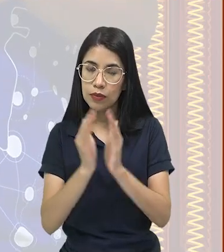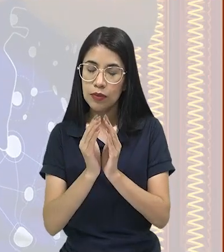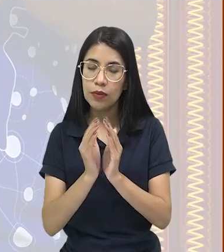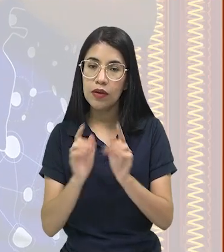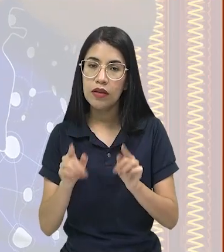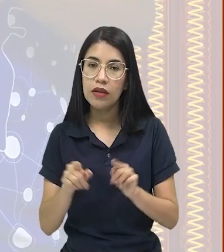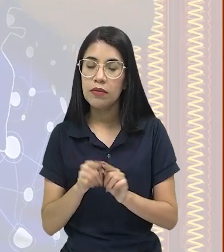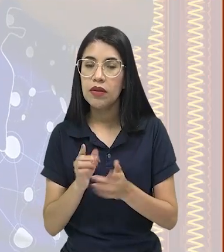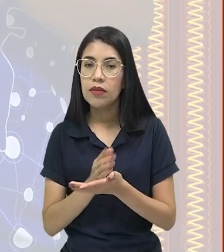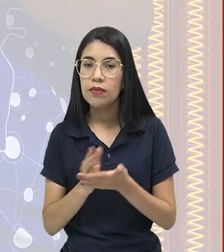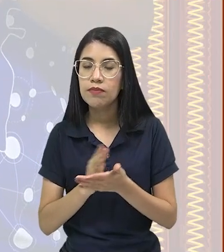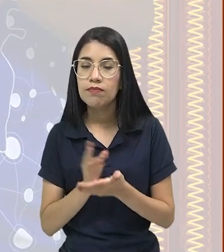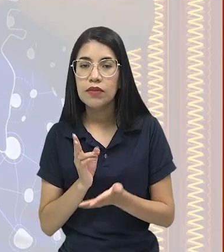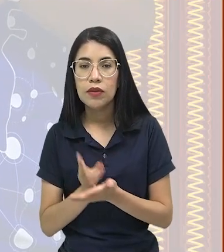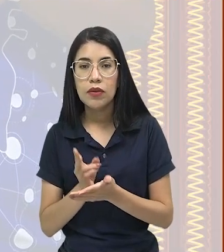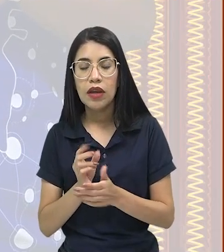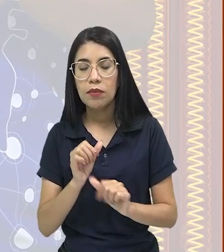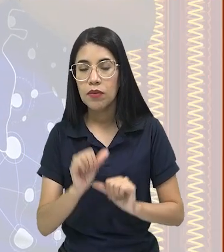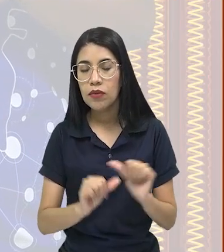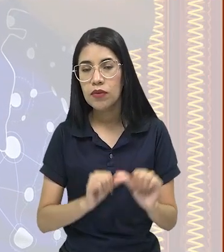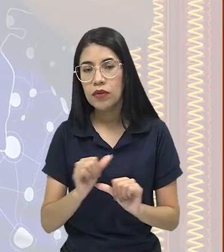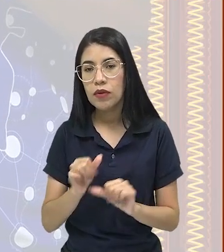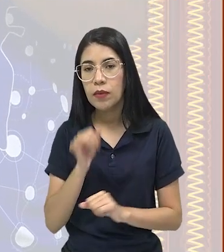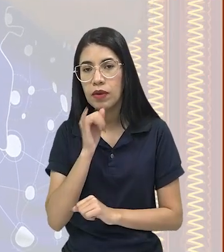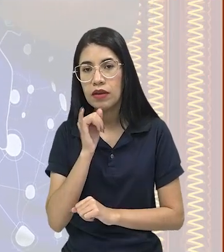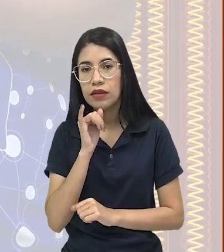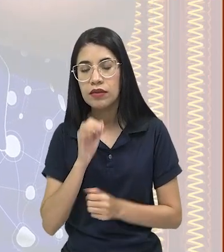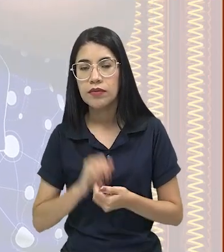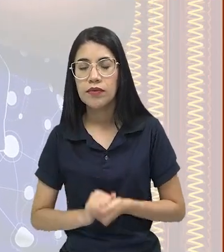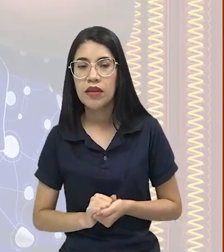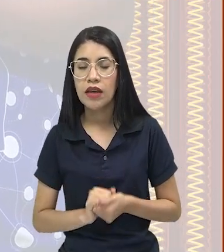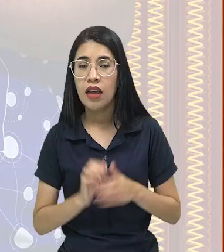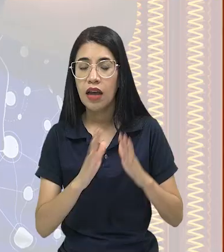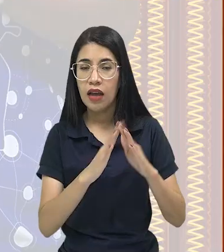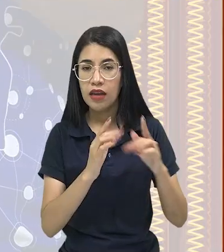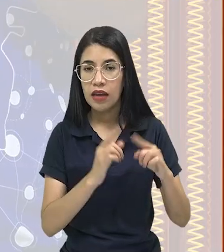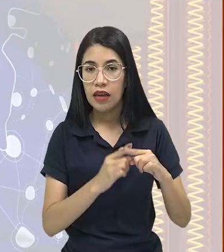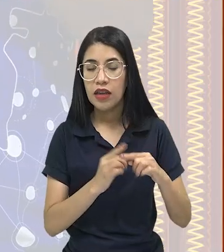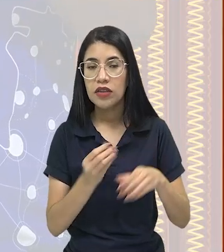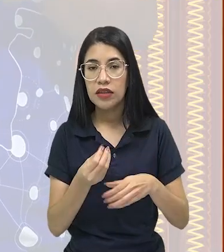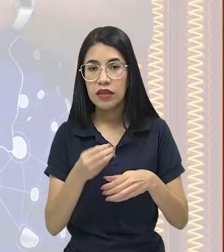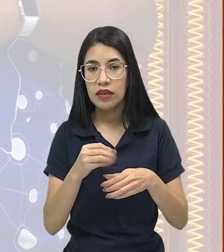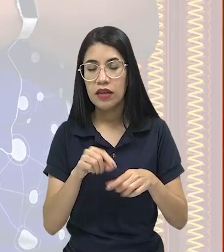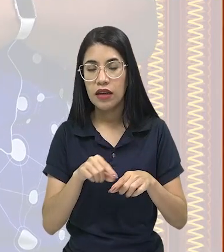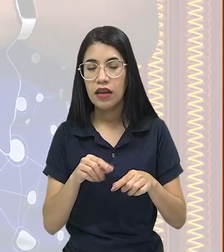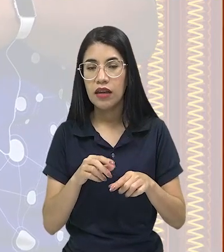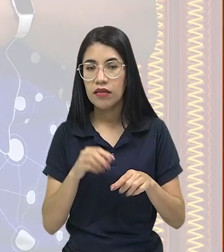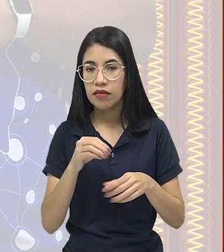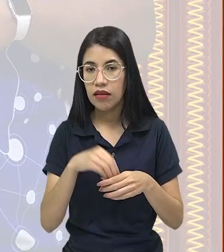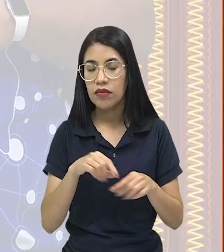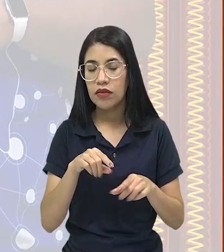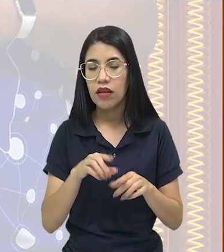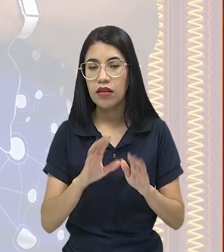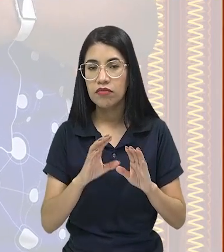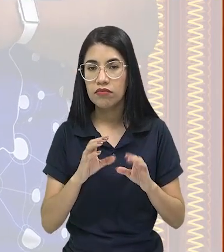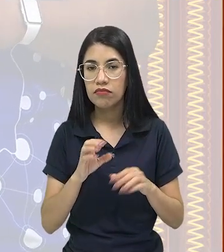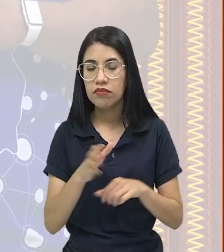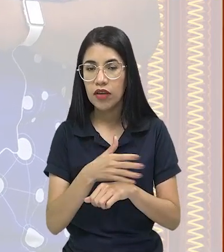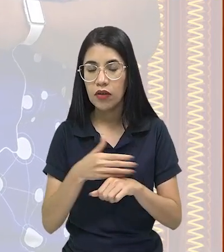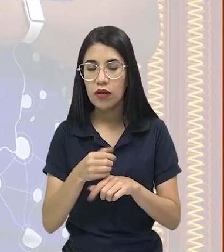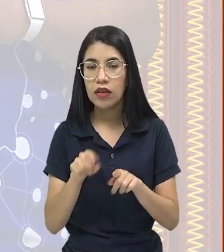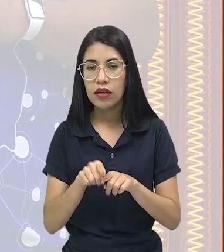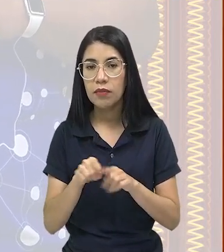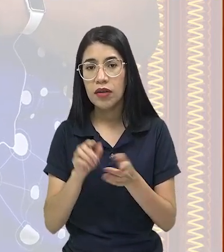algumas coisas terão uma tendência de serem mudadas, como por exemplo a própria força da igreja dentro da colônia. Tá? Ele quem